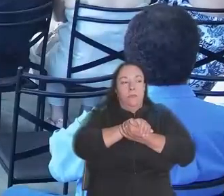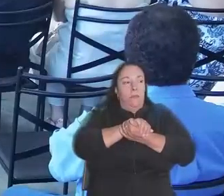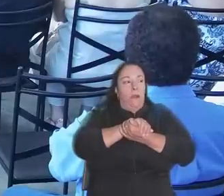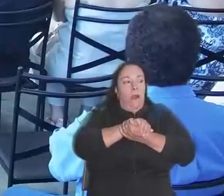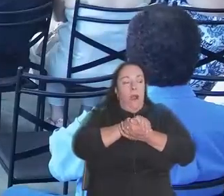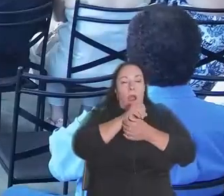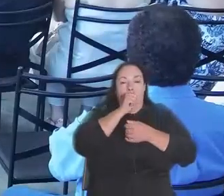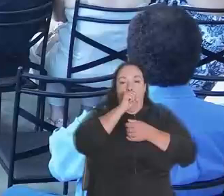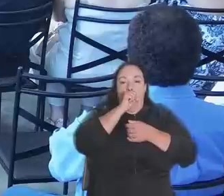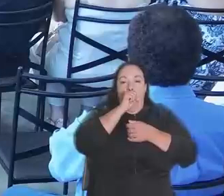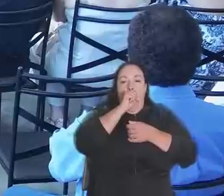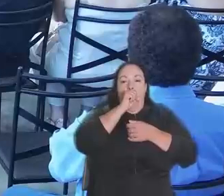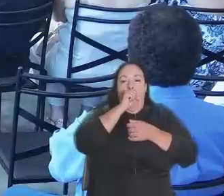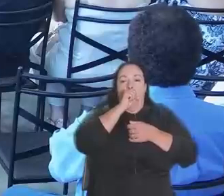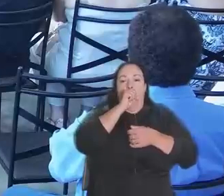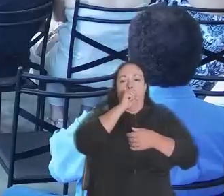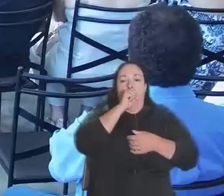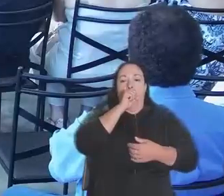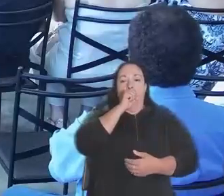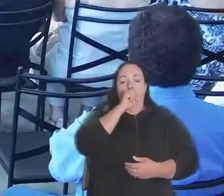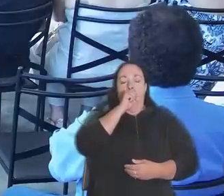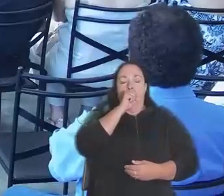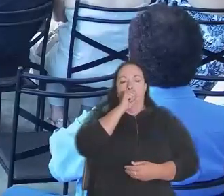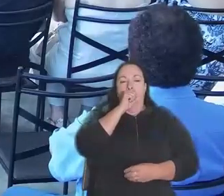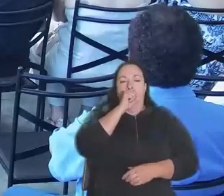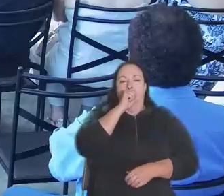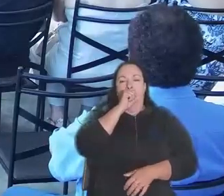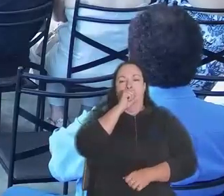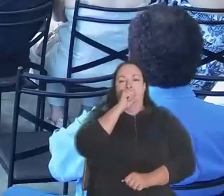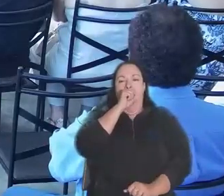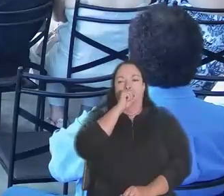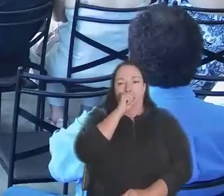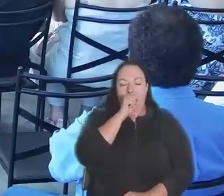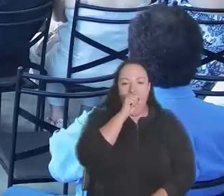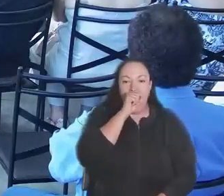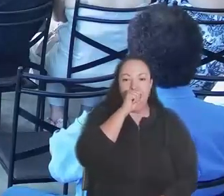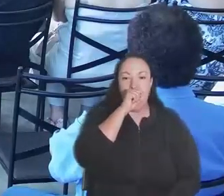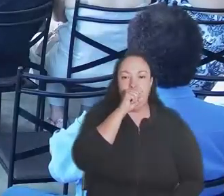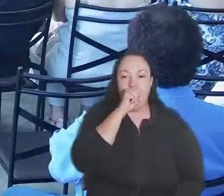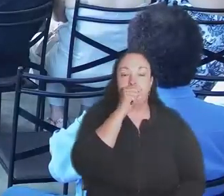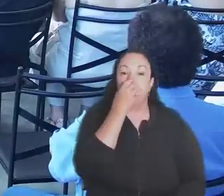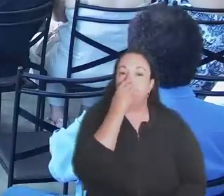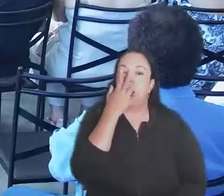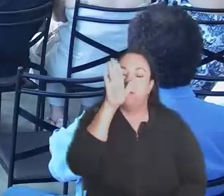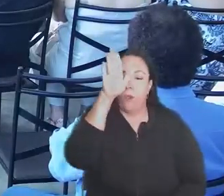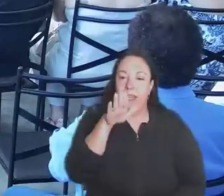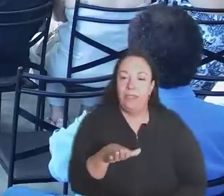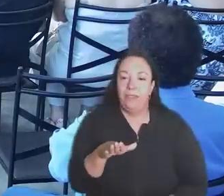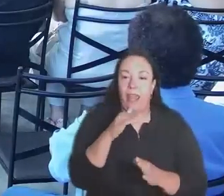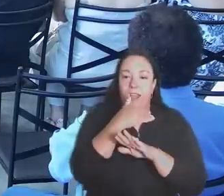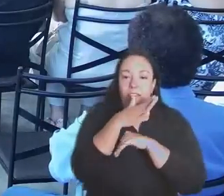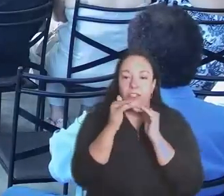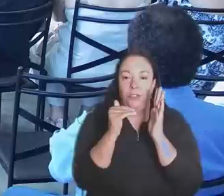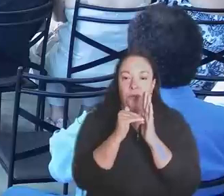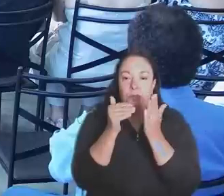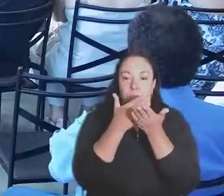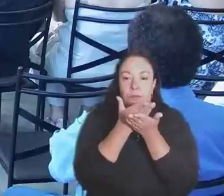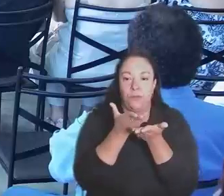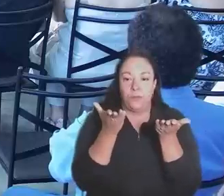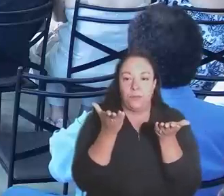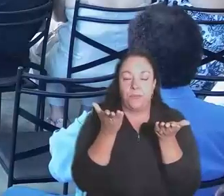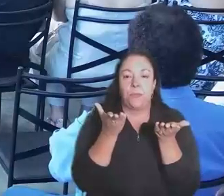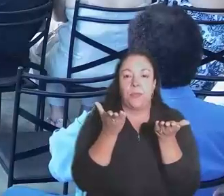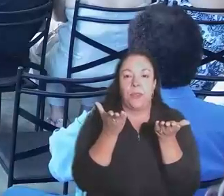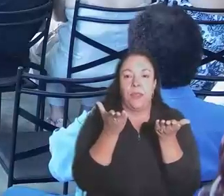A gente pede sempre objetividade, porque o tempo é pouco, né? Boa tarde a todos, tudo bem? Uma alegria estar